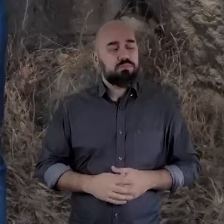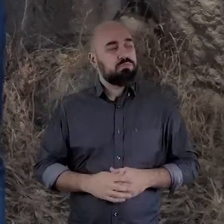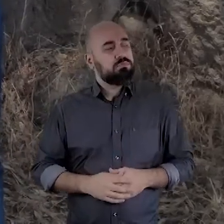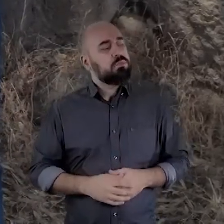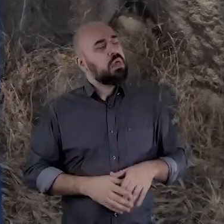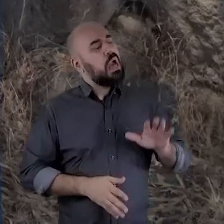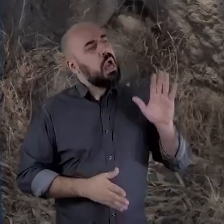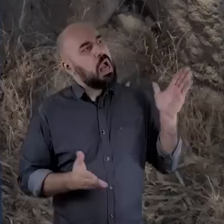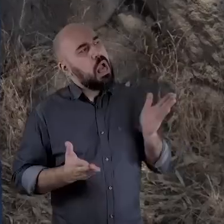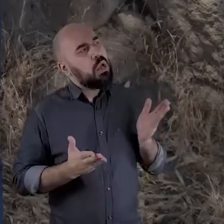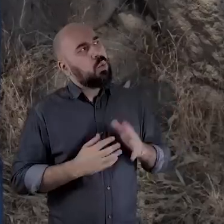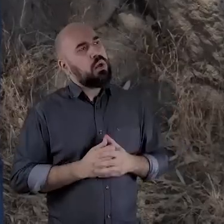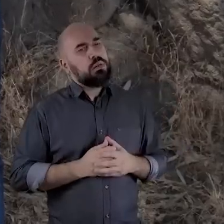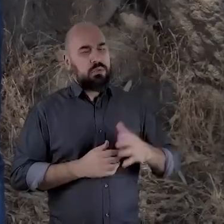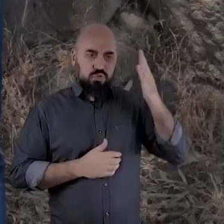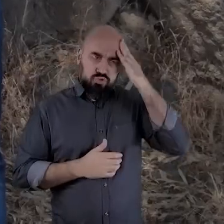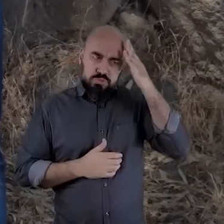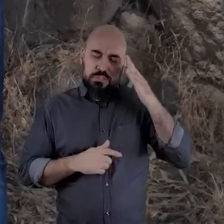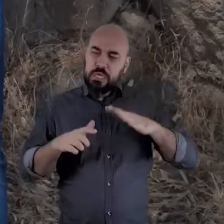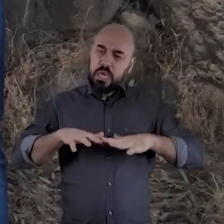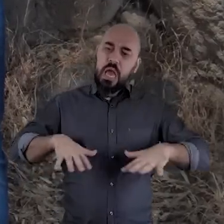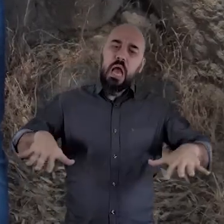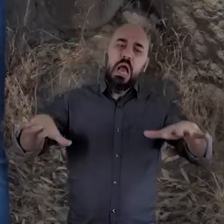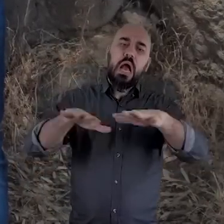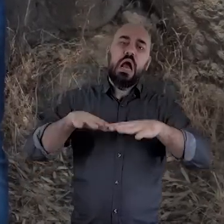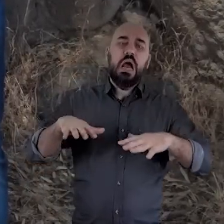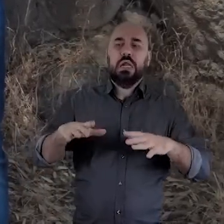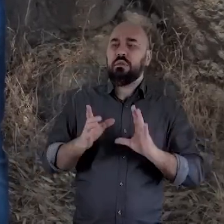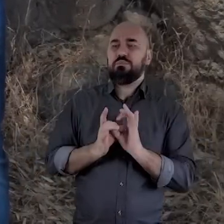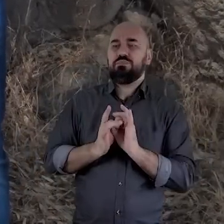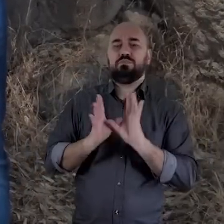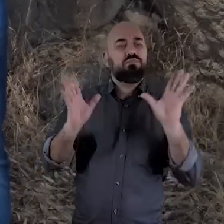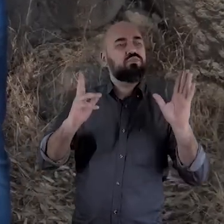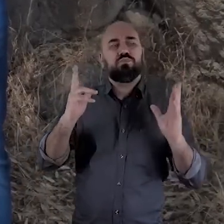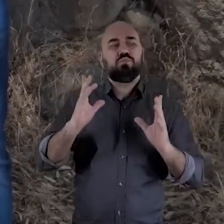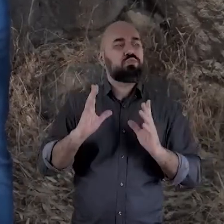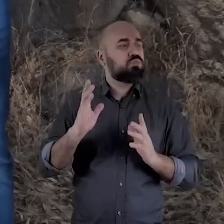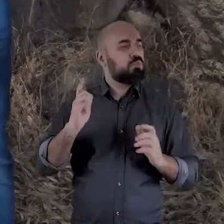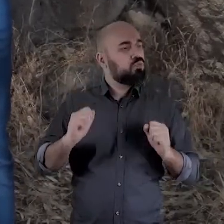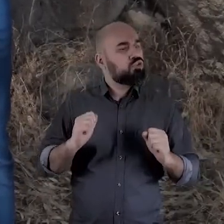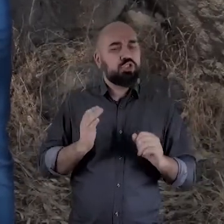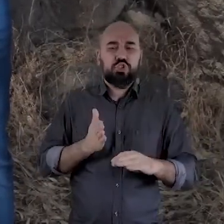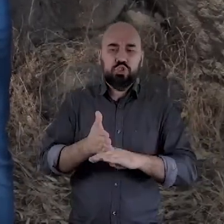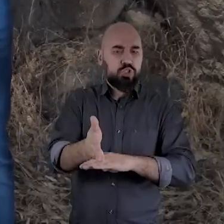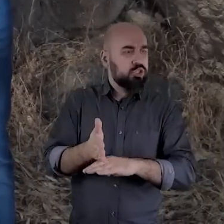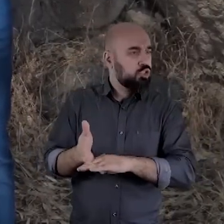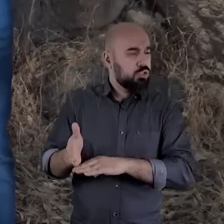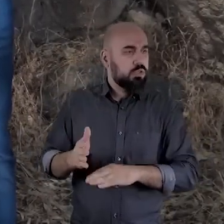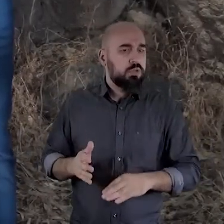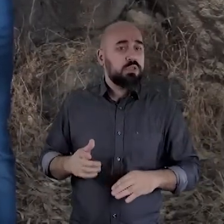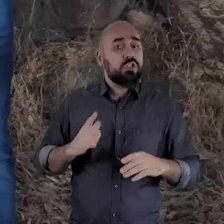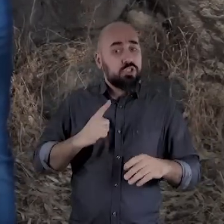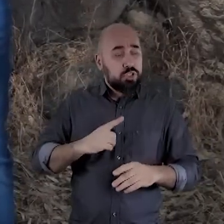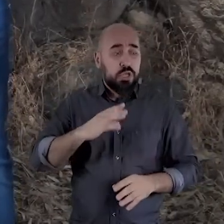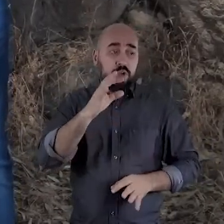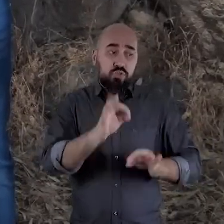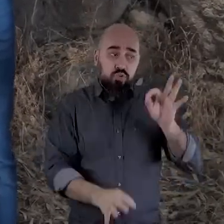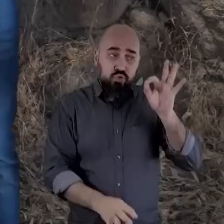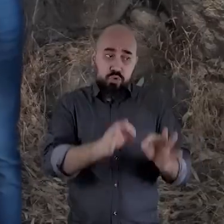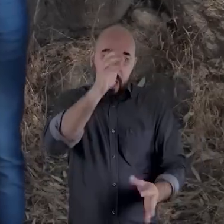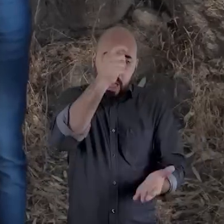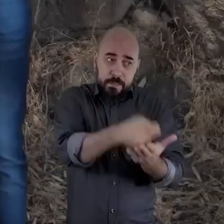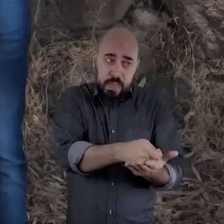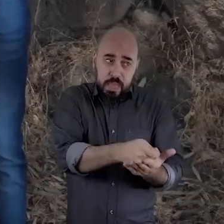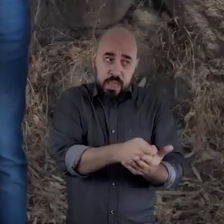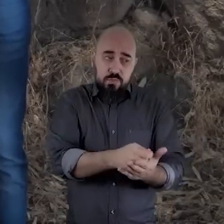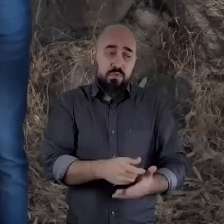aqui, nesta área pública das cidades, era onde acontecia eventuais julgamentos do povo. Às vezes o